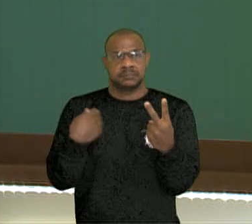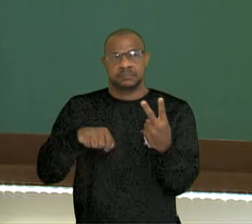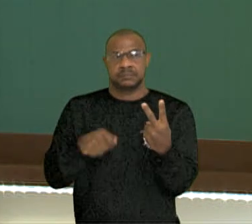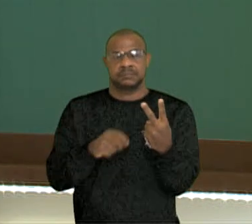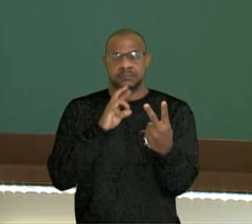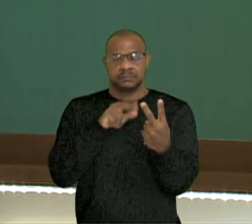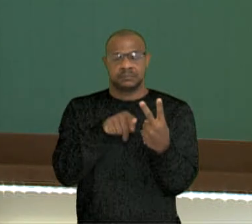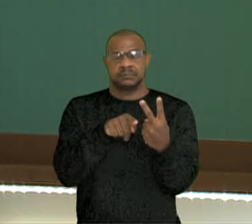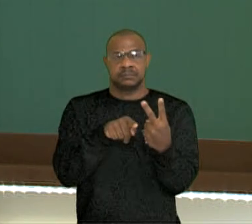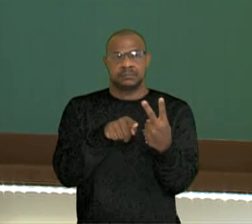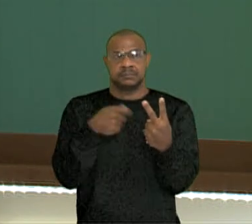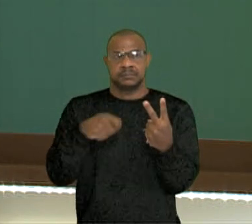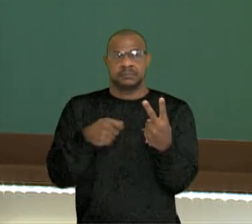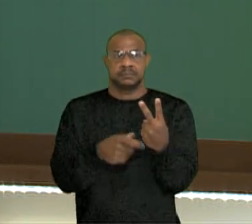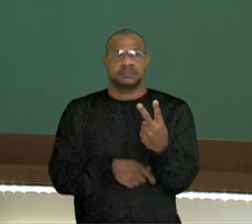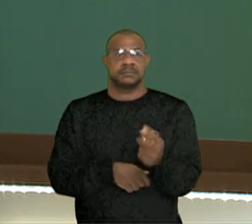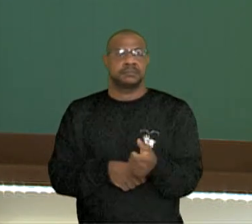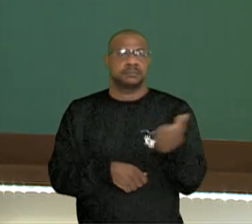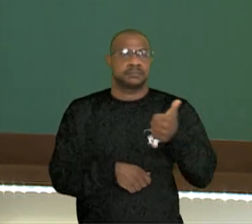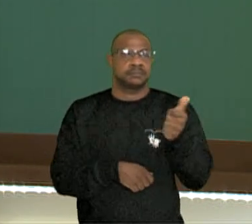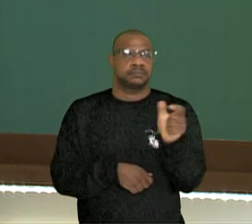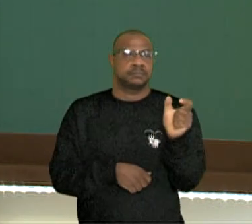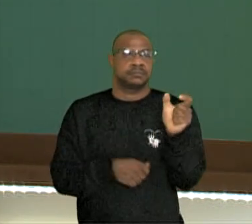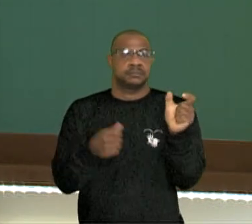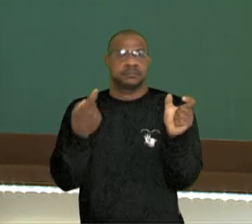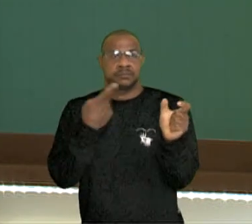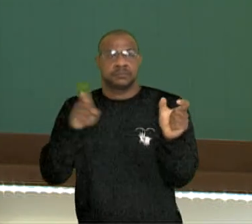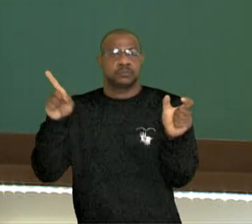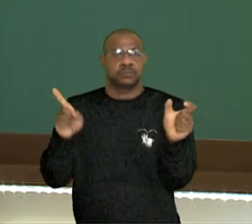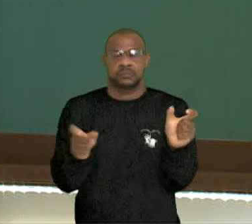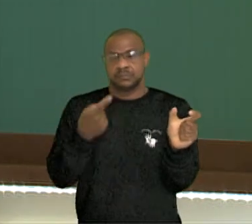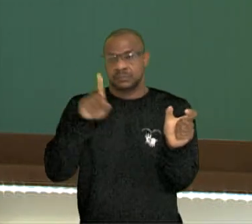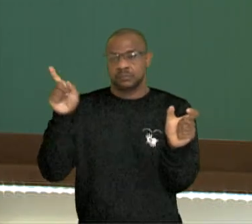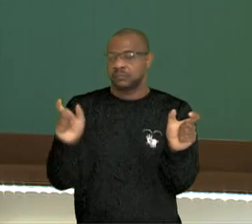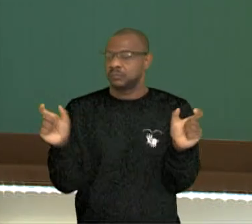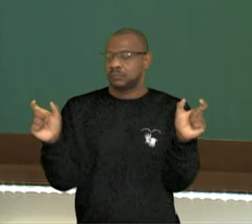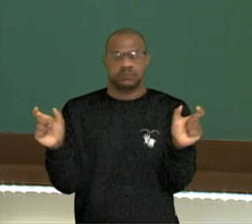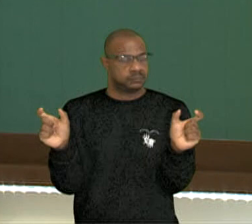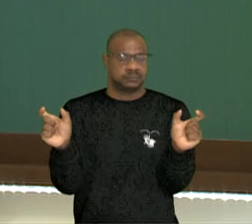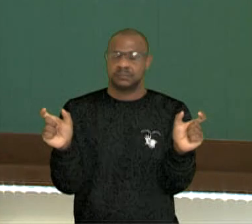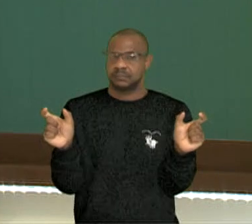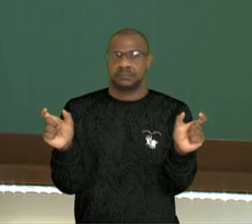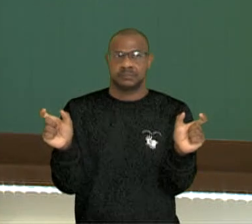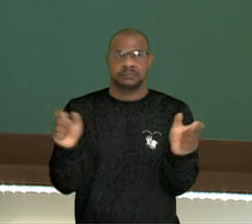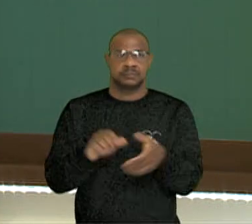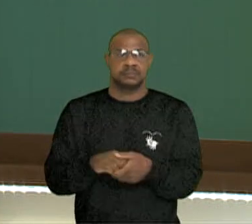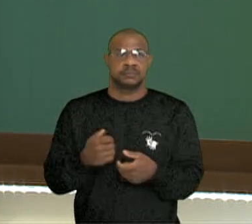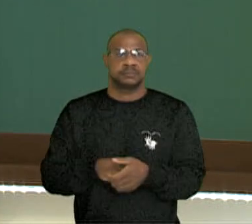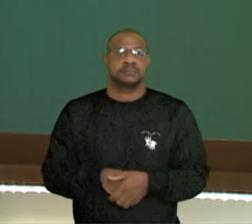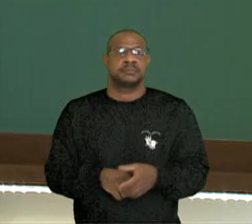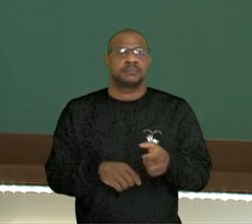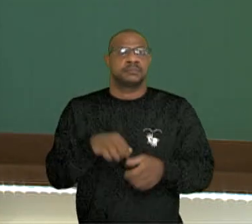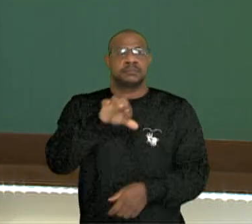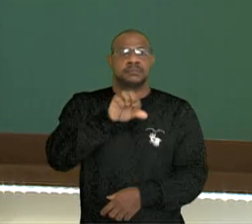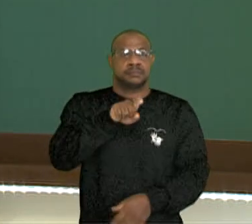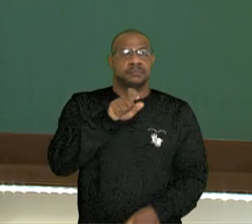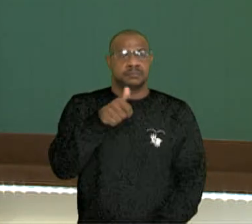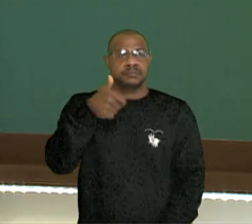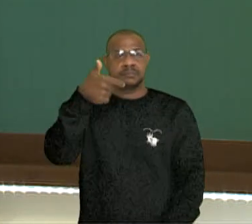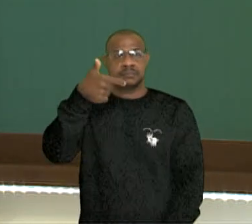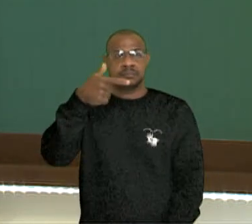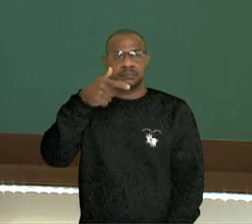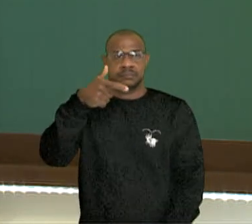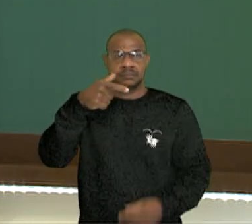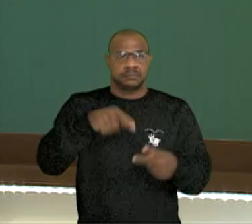último termo do trinômio, que é o primeiro passo da verificação, lembra? Então, olha, eu vou extrair a raiz de 9x ao